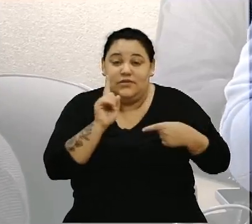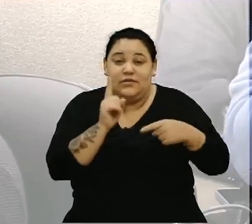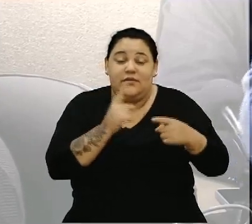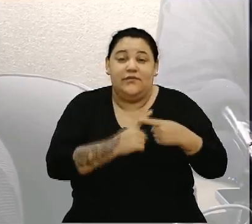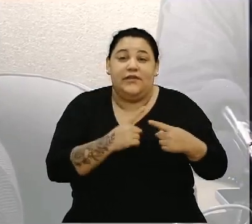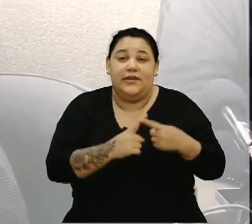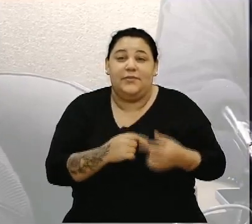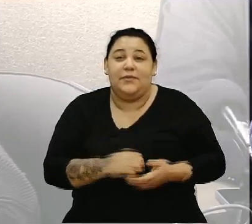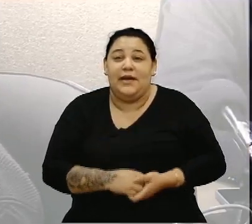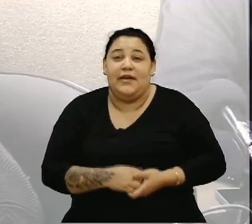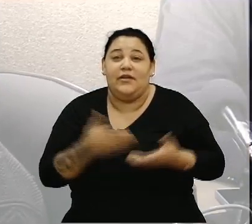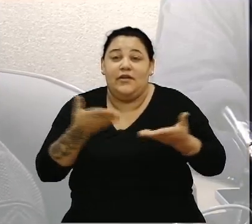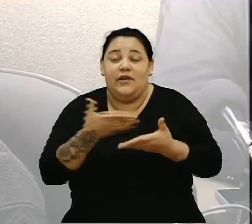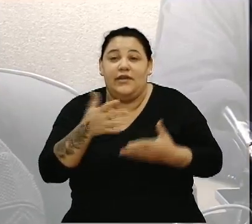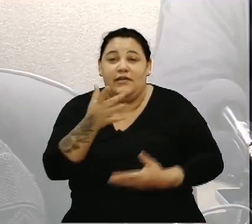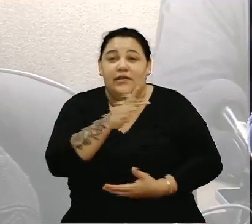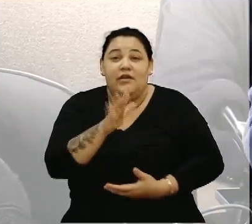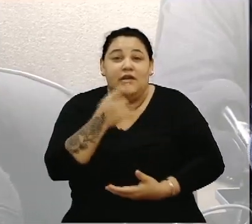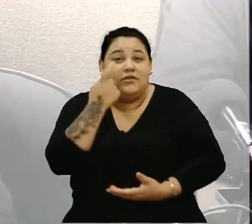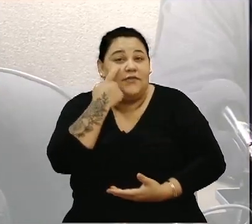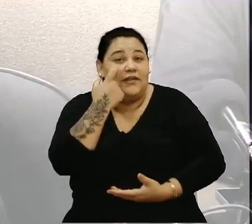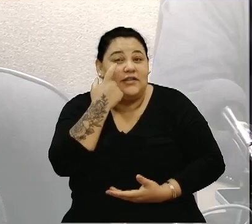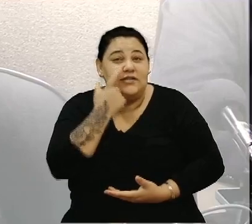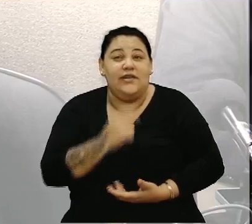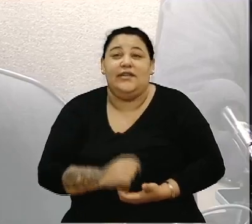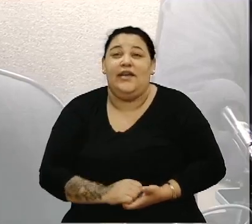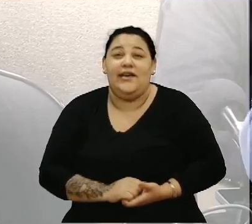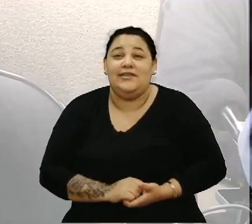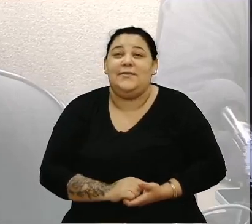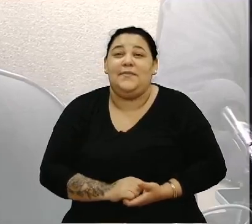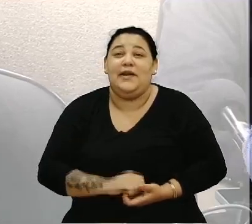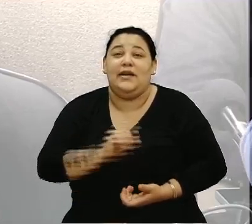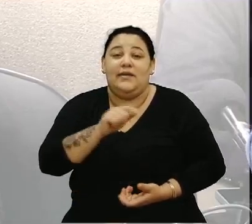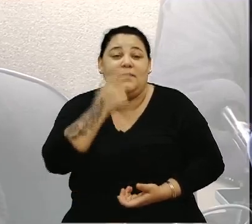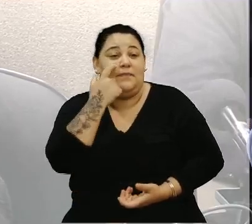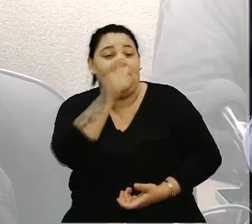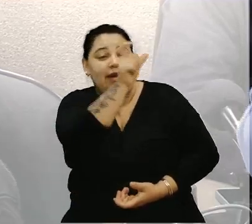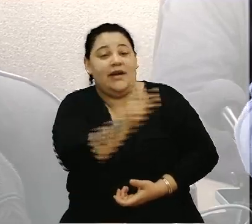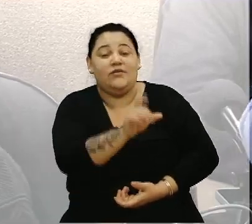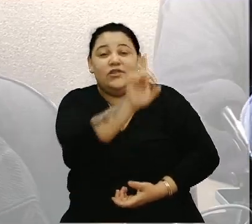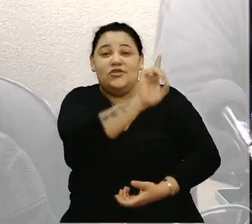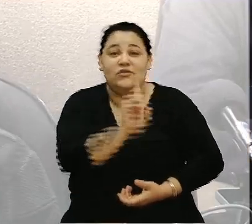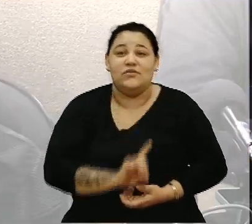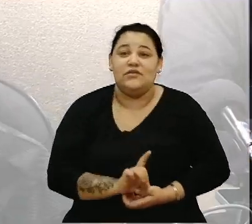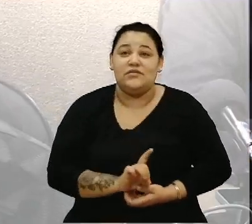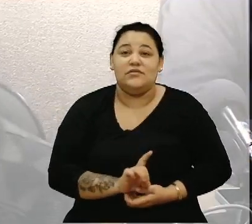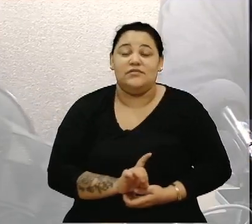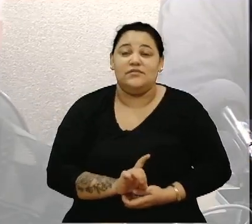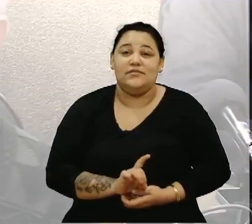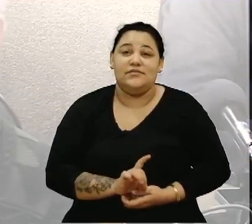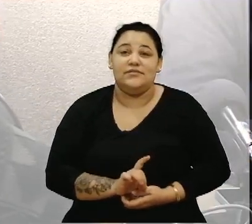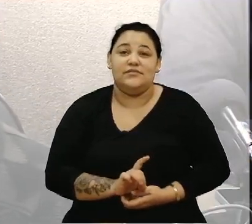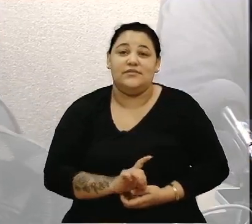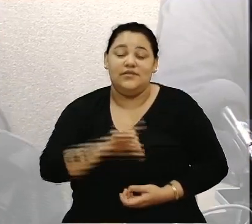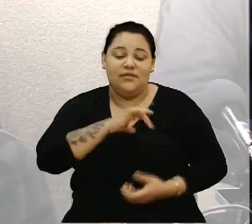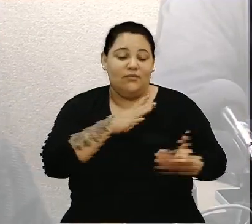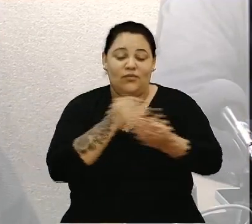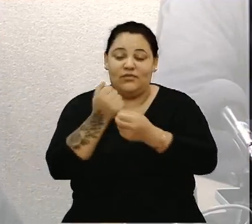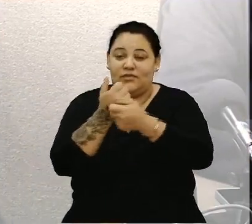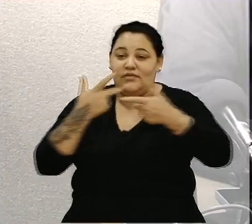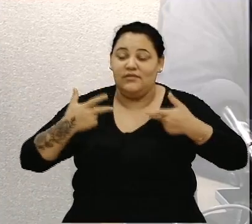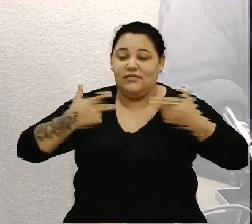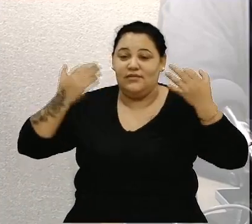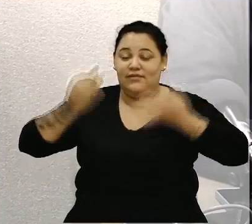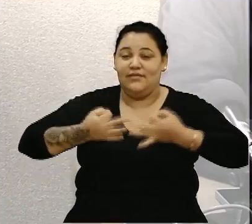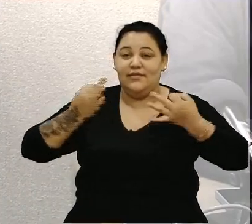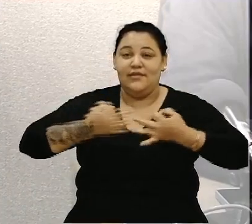quando a gente olha uma pessoa com deficiência, a gente olha o que ela não faz. Mas tem tanta coisa incrível que elas podem fazer e